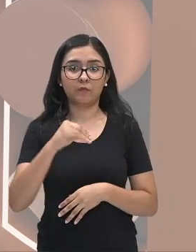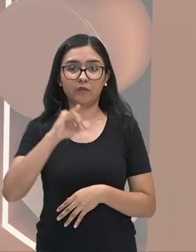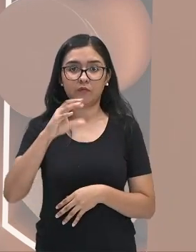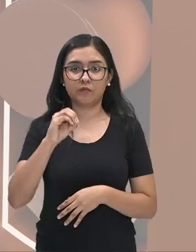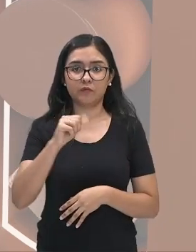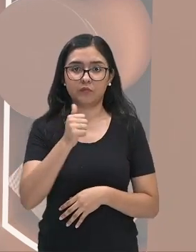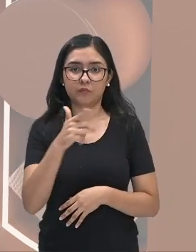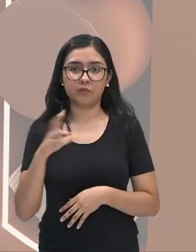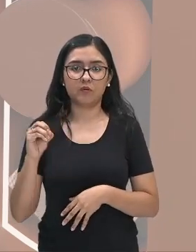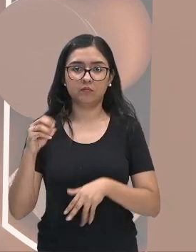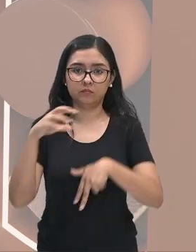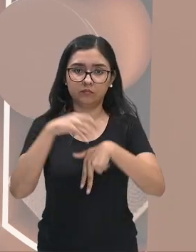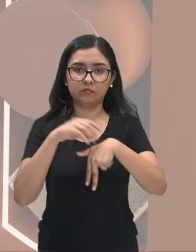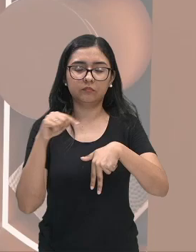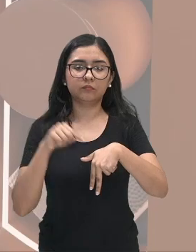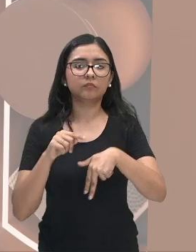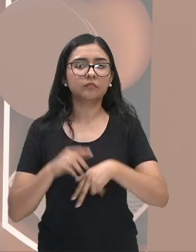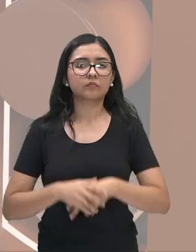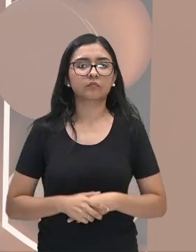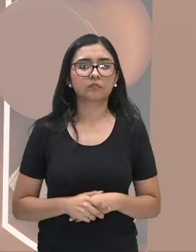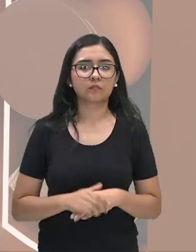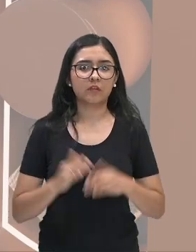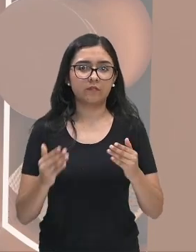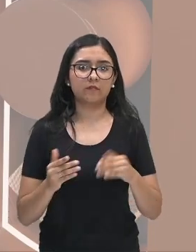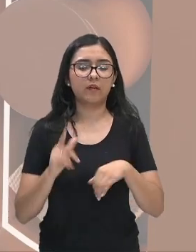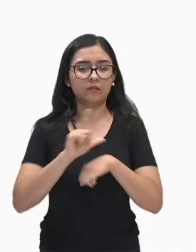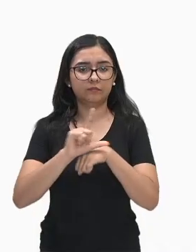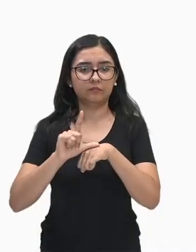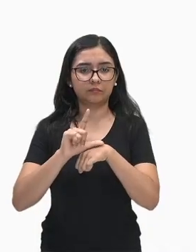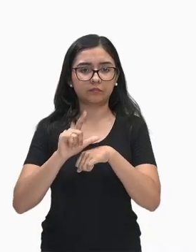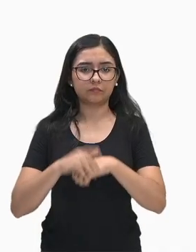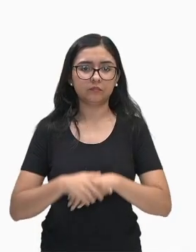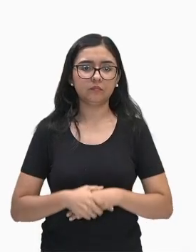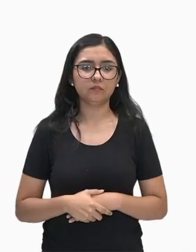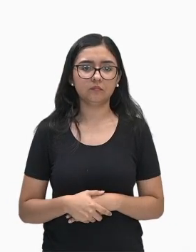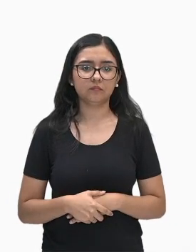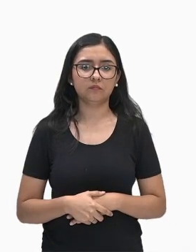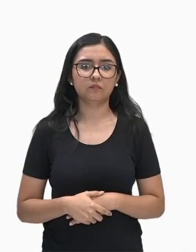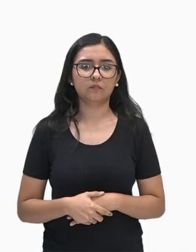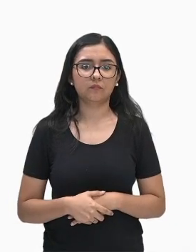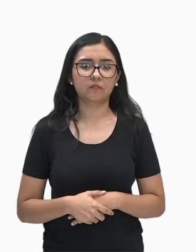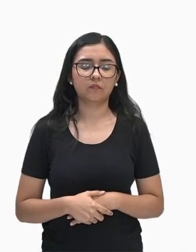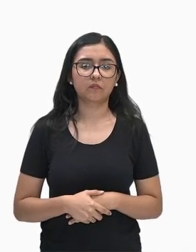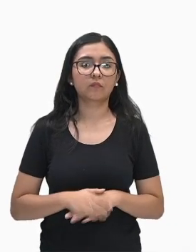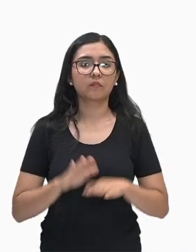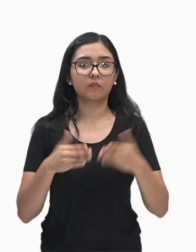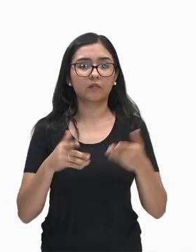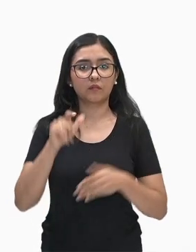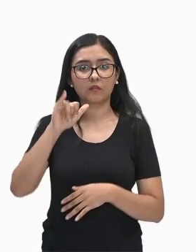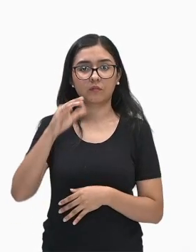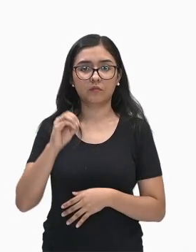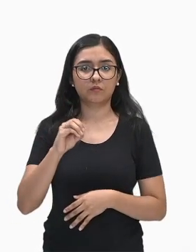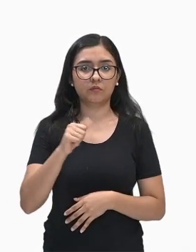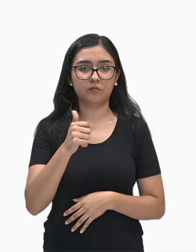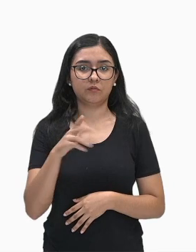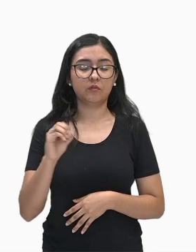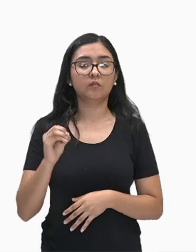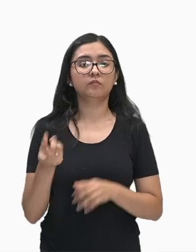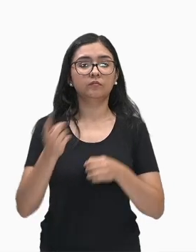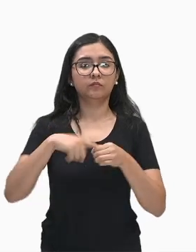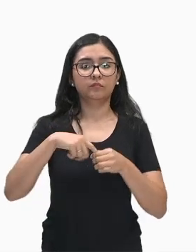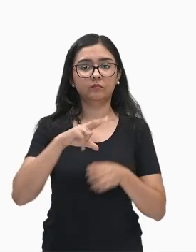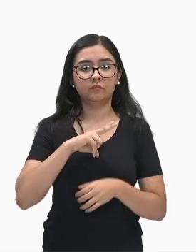vai estar na frente desse processo. Vamos lá, então? Então, Dom João retorna a Portugal